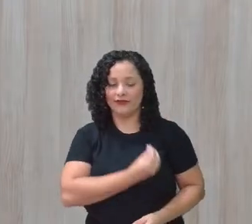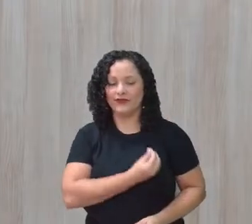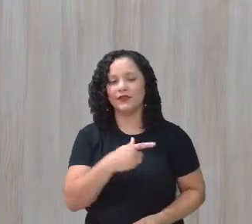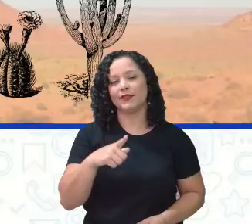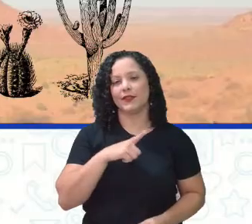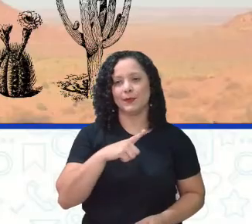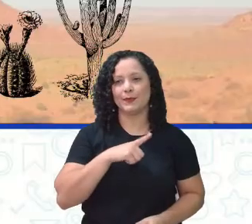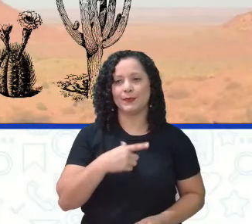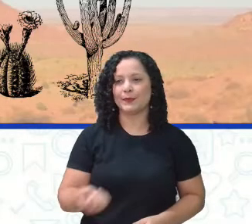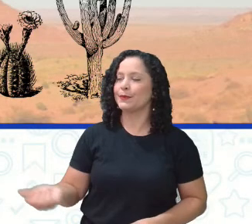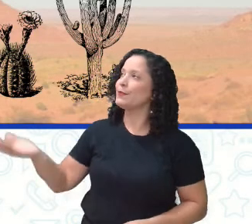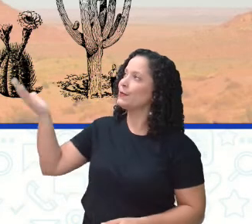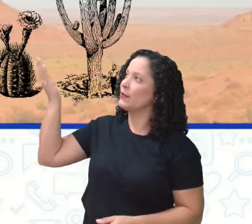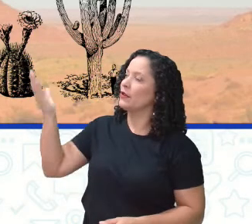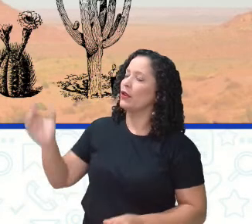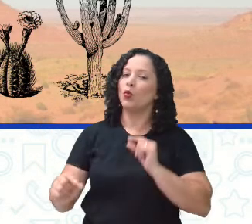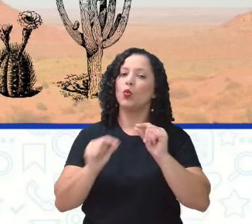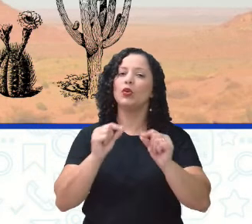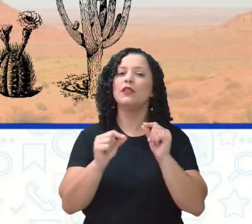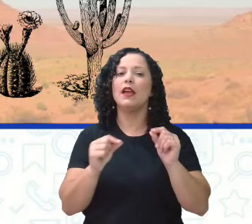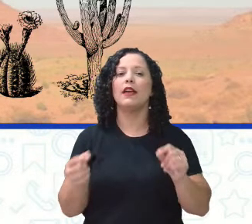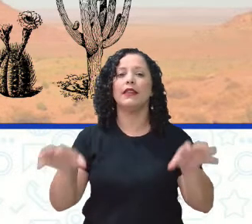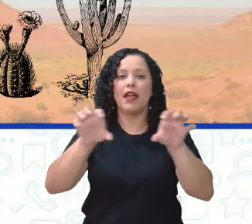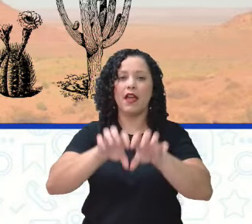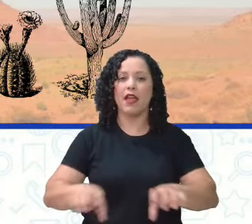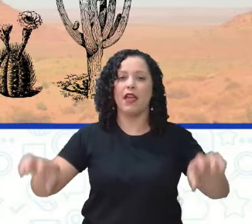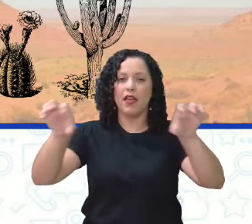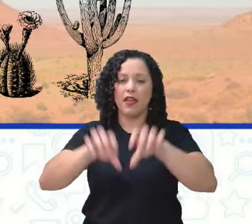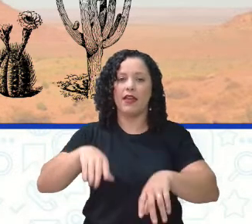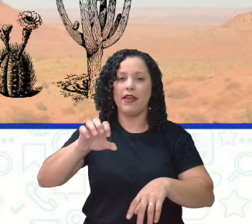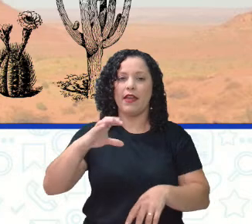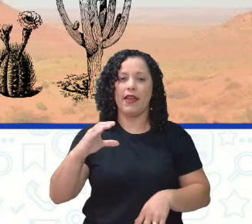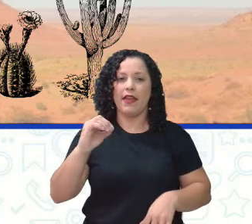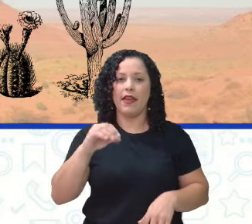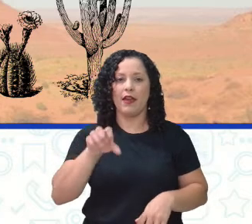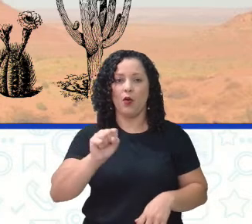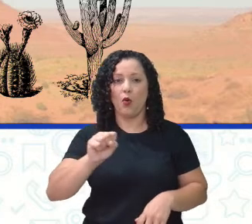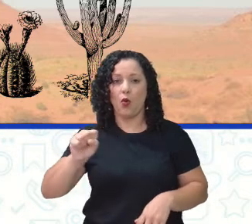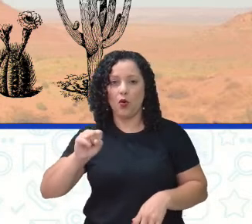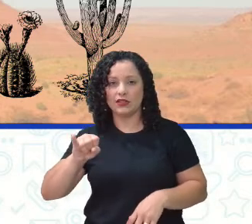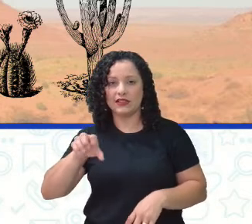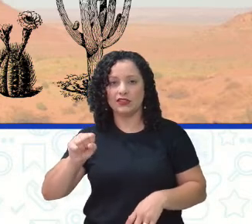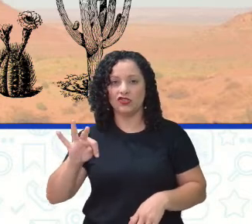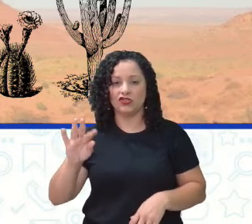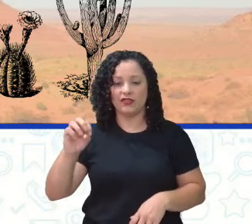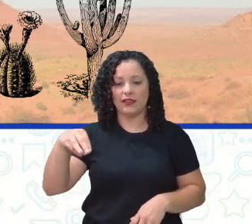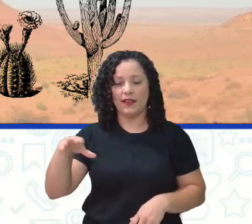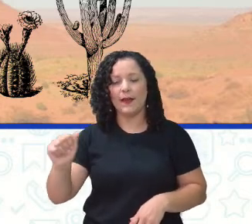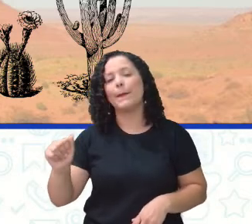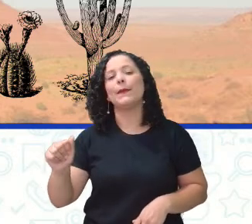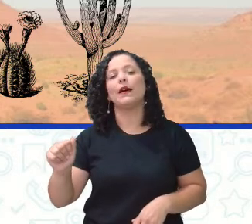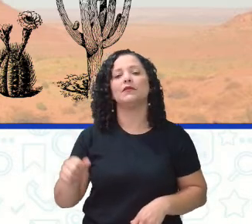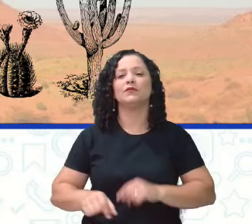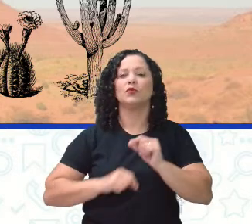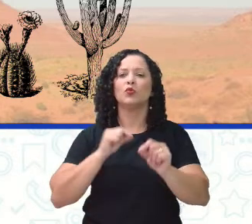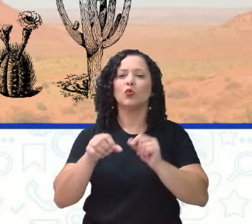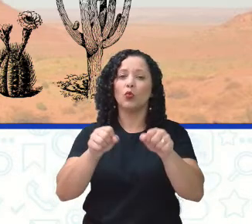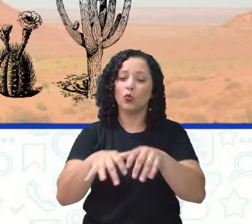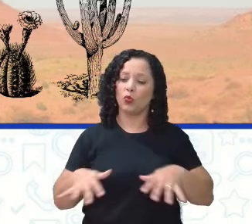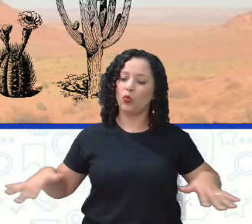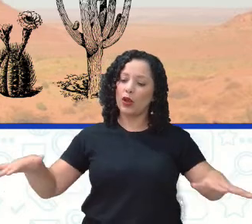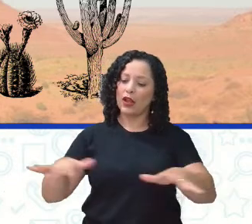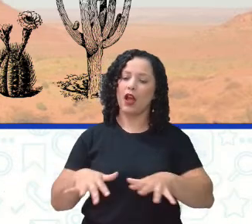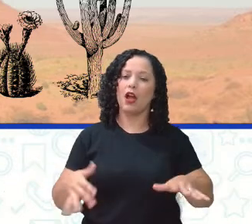Tá aqui para vocês, ó. Que é composto pelos seres vivos, como eu falei, meio biótico, tá aí na tela. E o local onde eles vivem, meio abiótico.